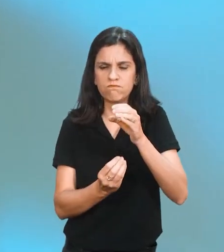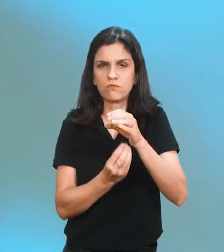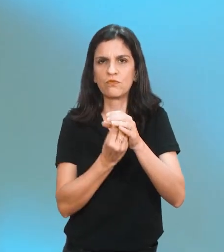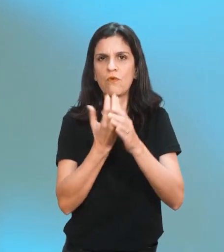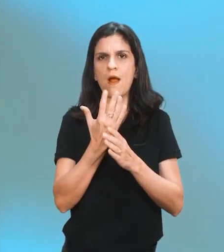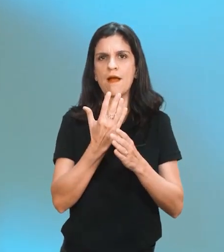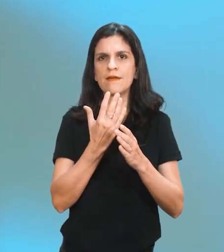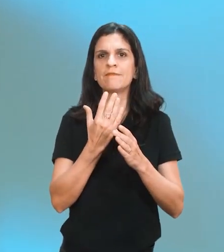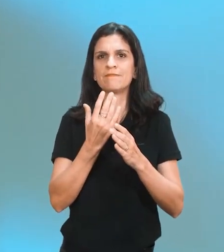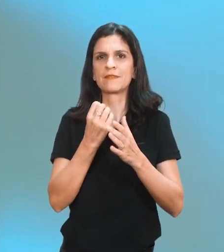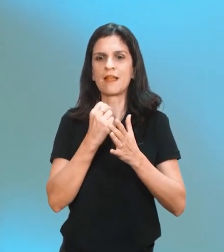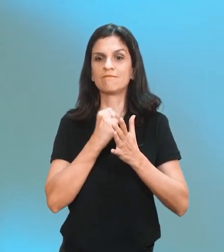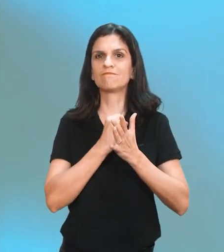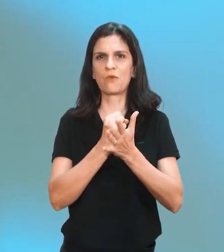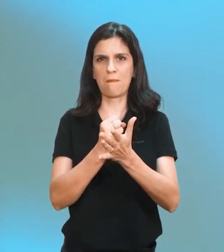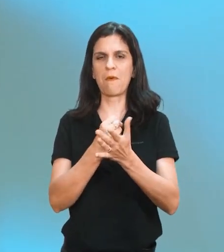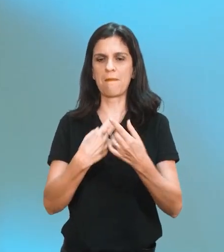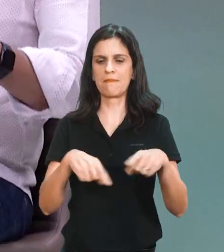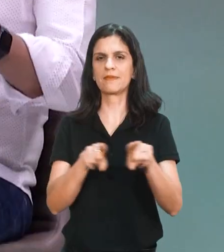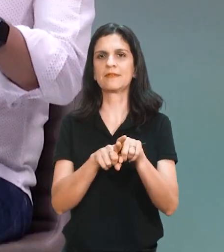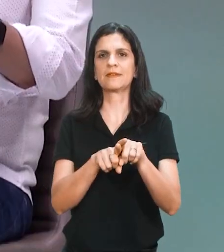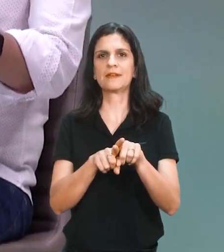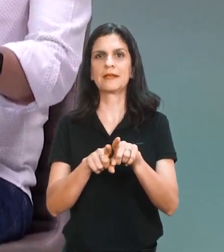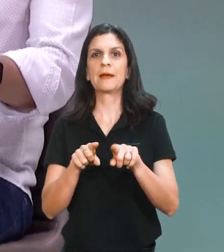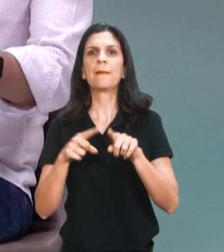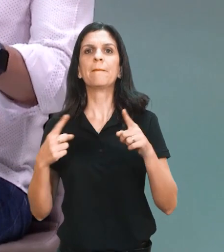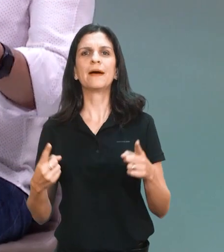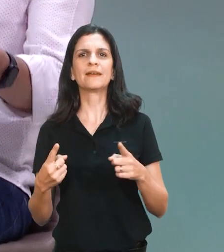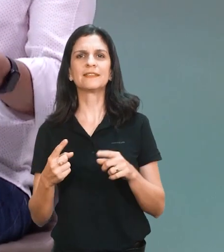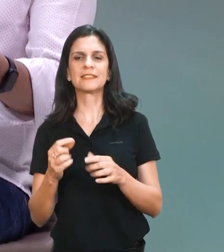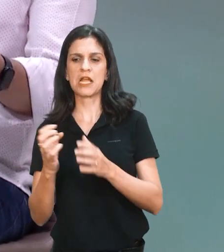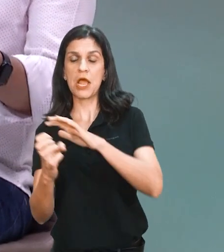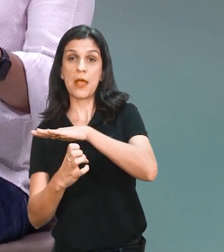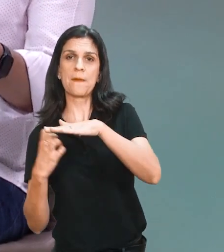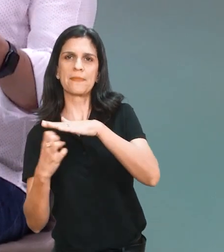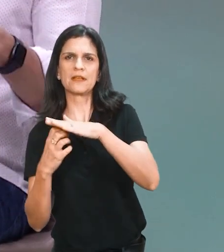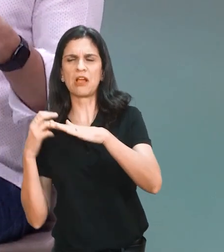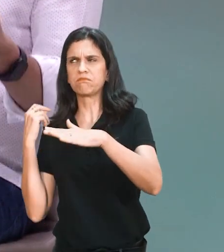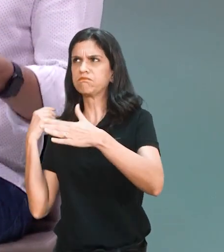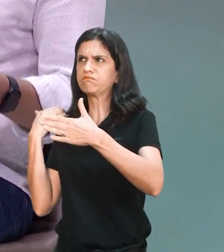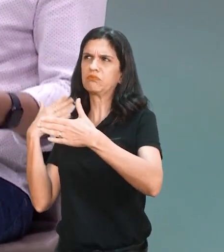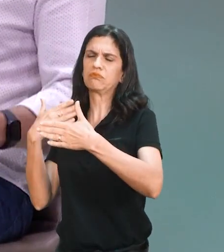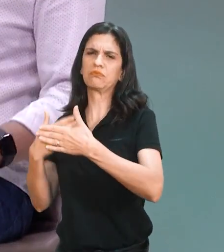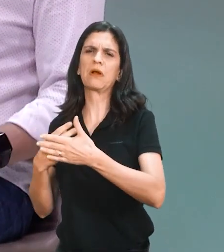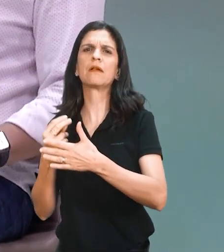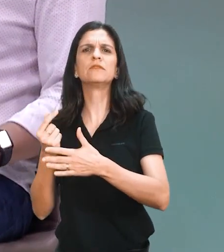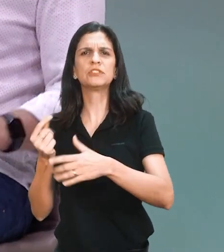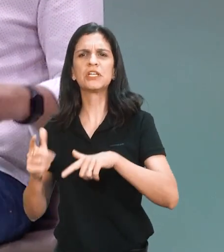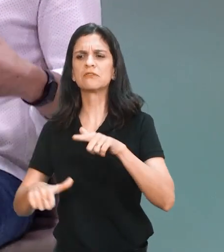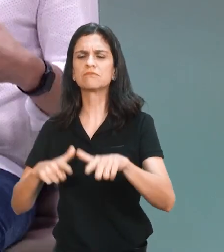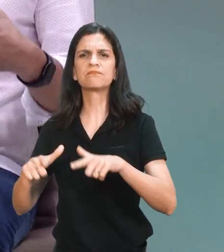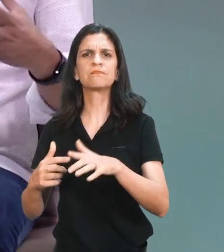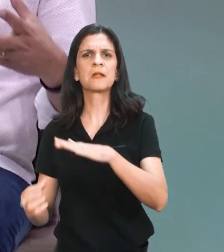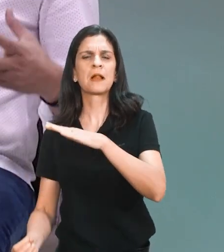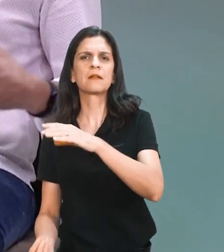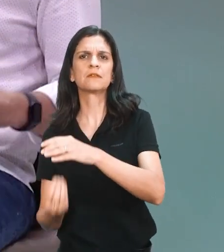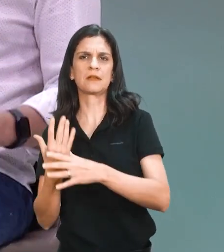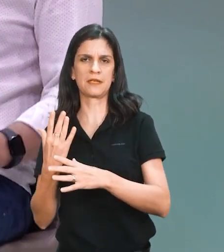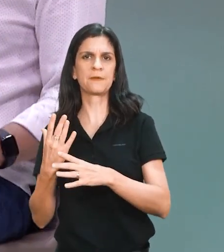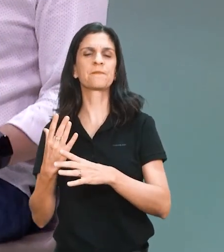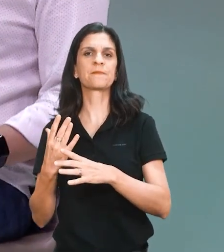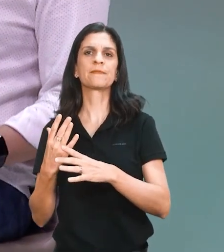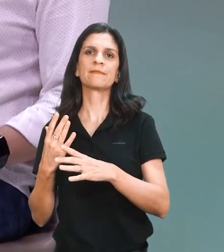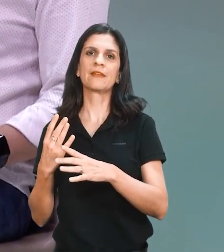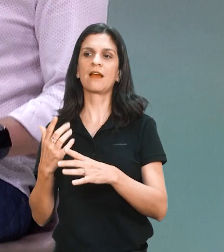vezes aquele que está aqui há 30 anos, que sofre e não tinha esse apoio. E nós tivemos uma conversa com vários setores